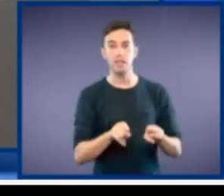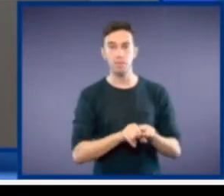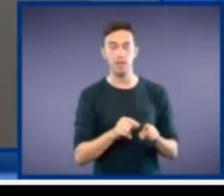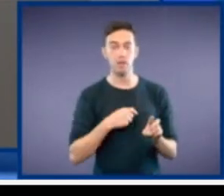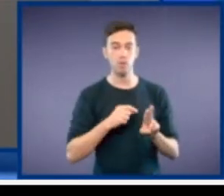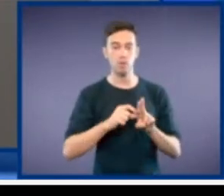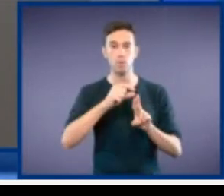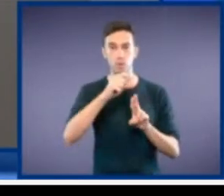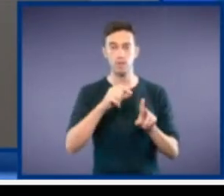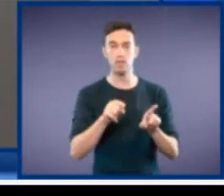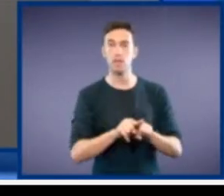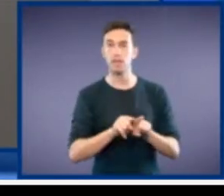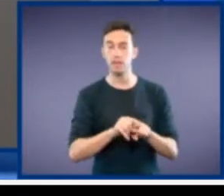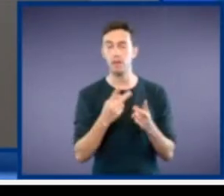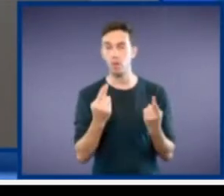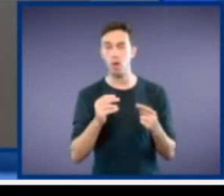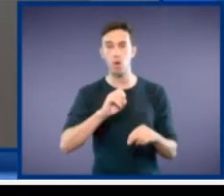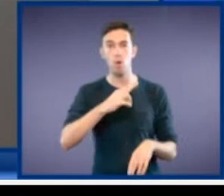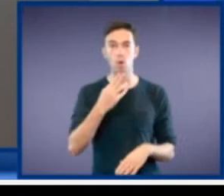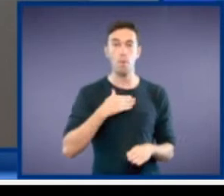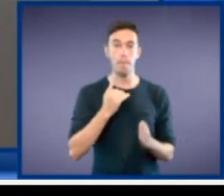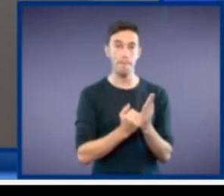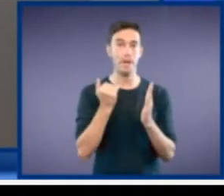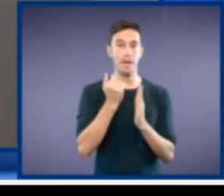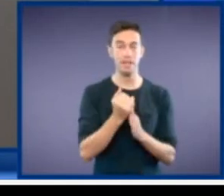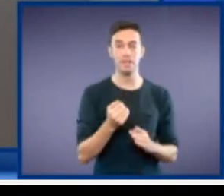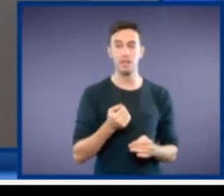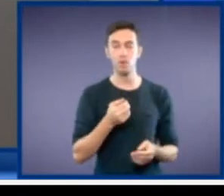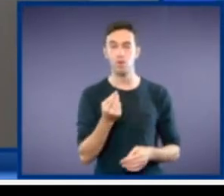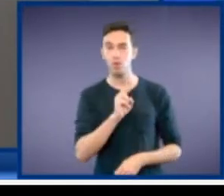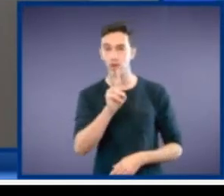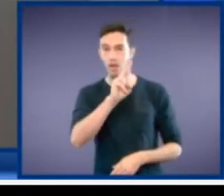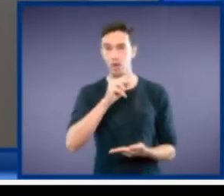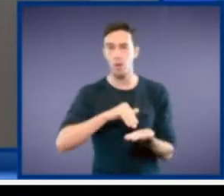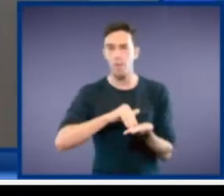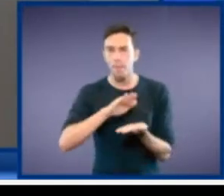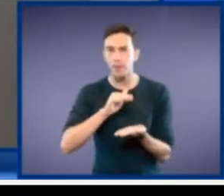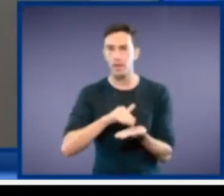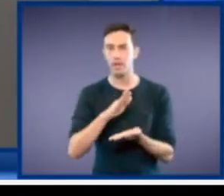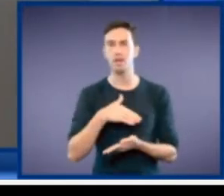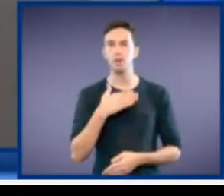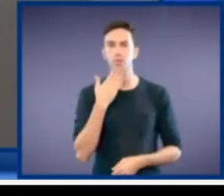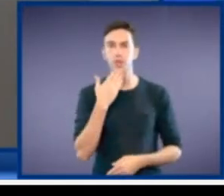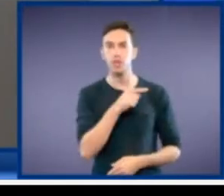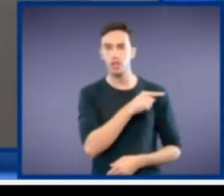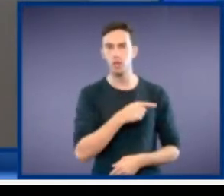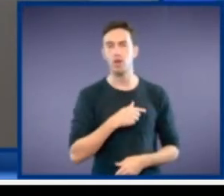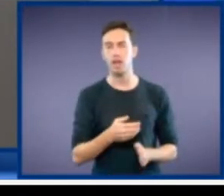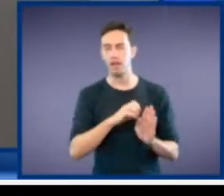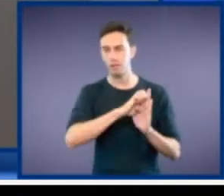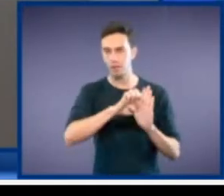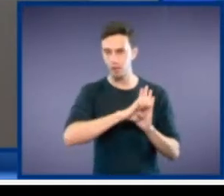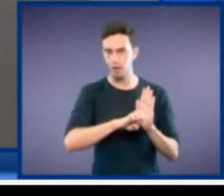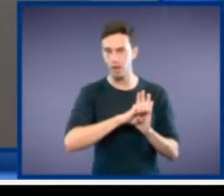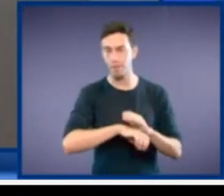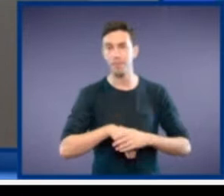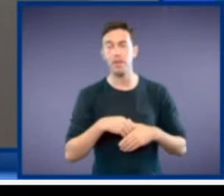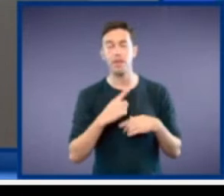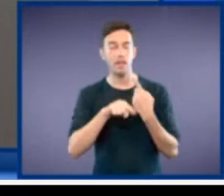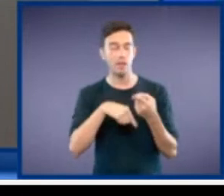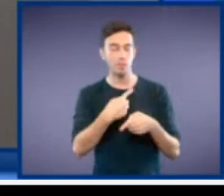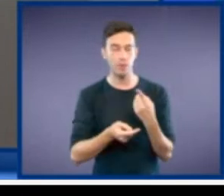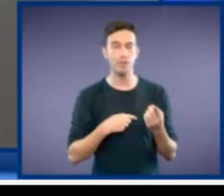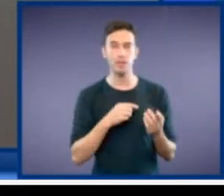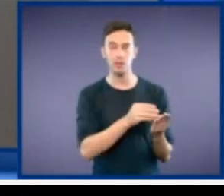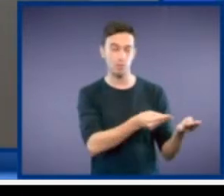ser iguais ou superiores ao valor mínimo para aquisição das ações definido no edital. Após o recebimento,